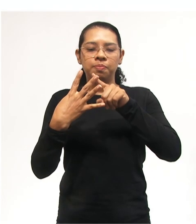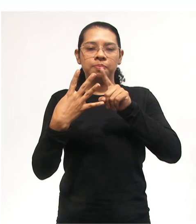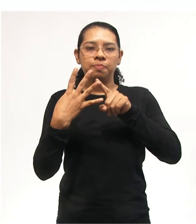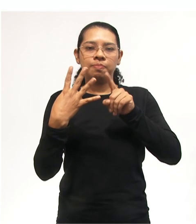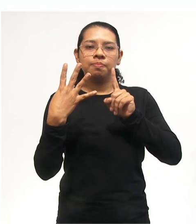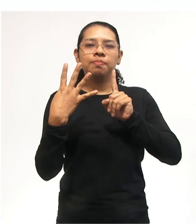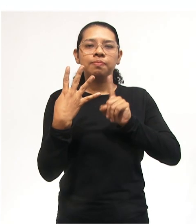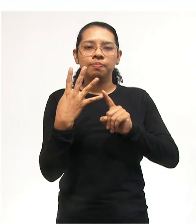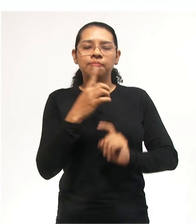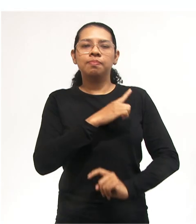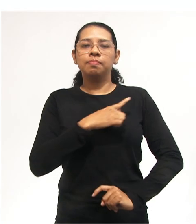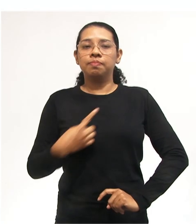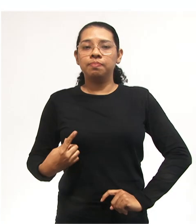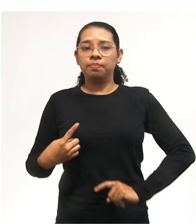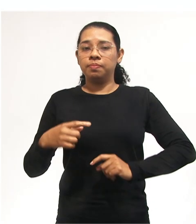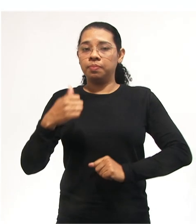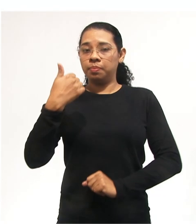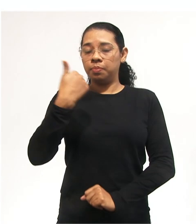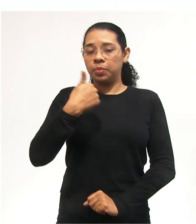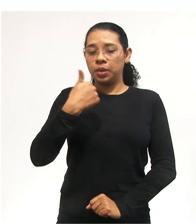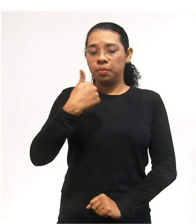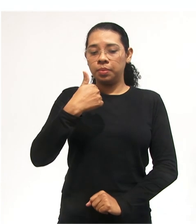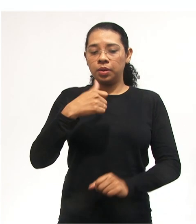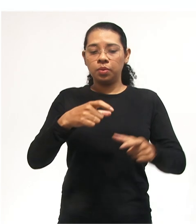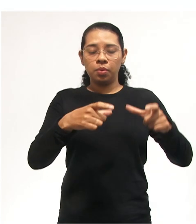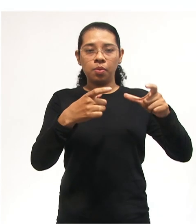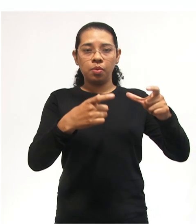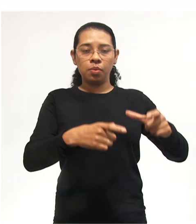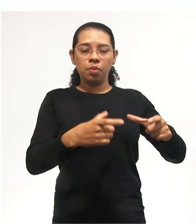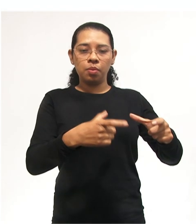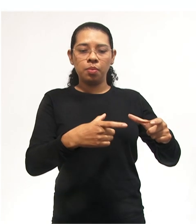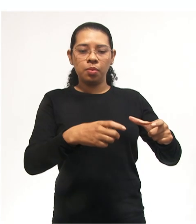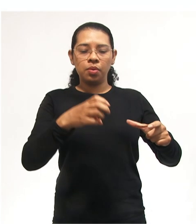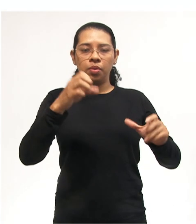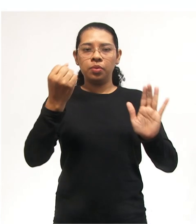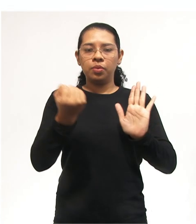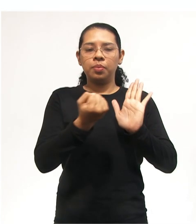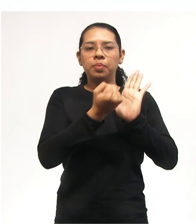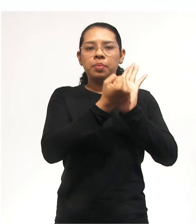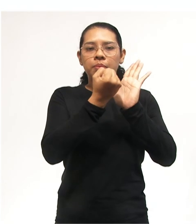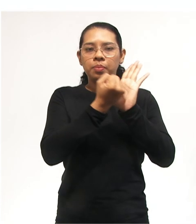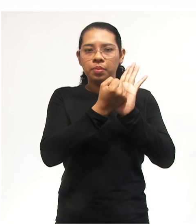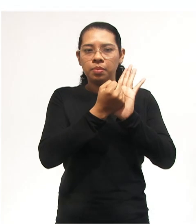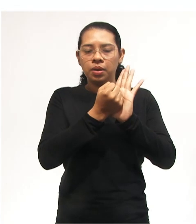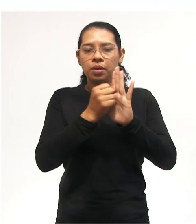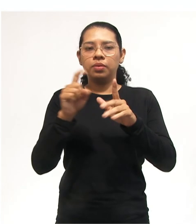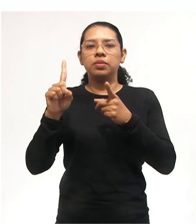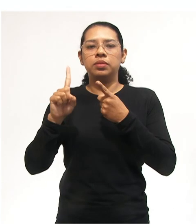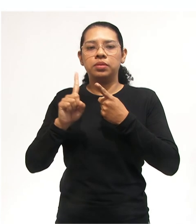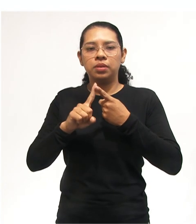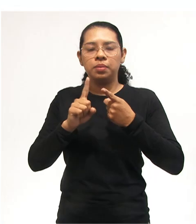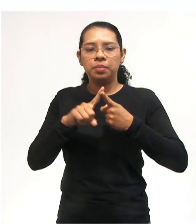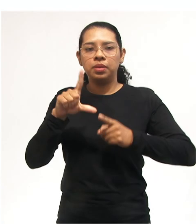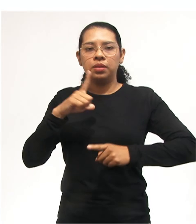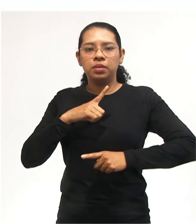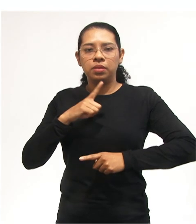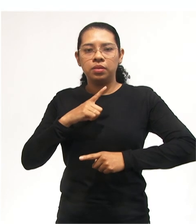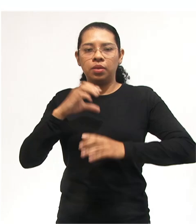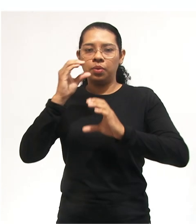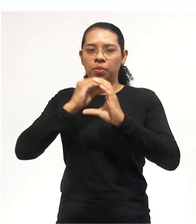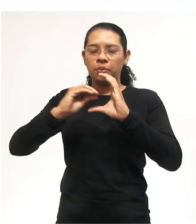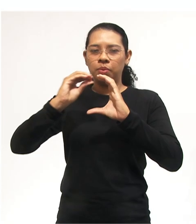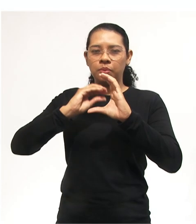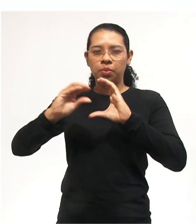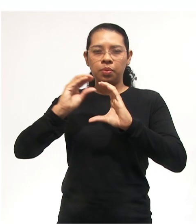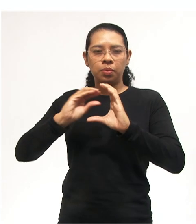no polo regulatório, né? Então, marco regulatório, inovação intelectual, incentivos fiscais,